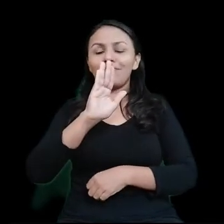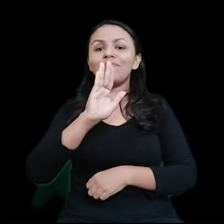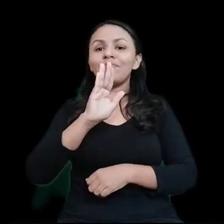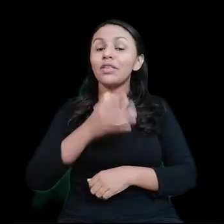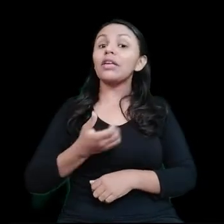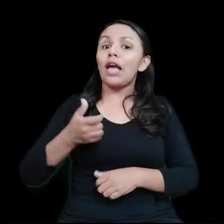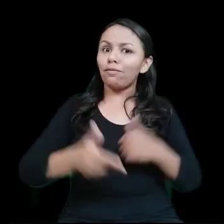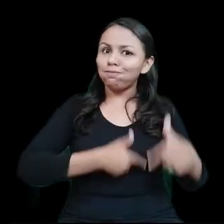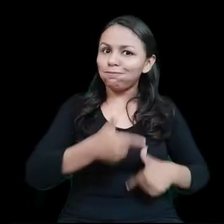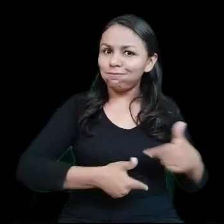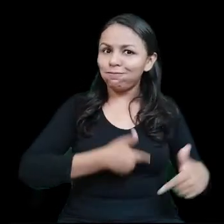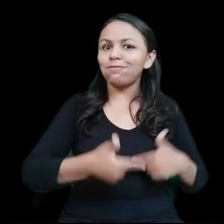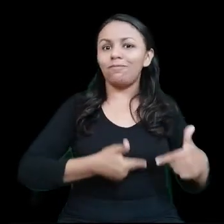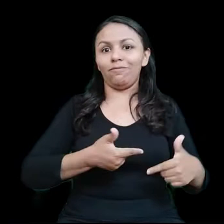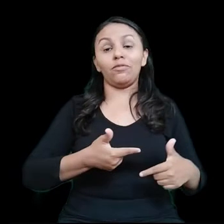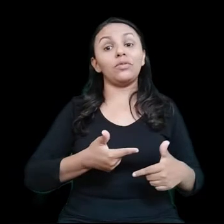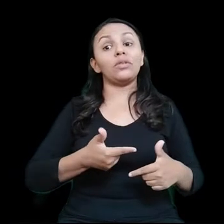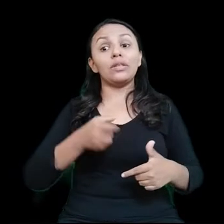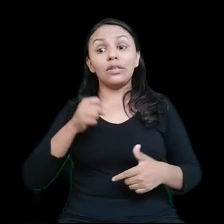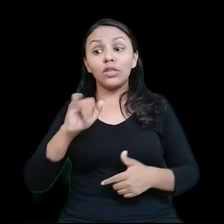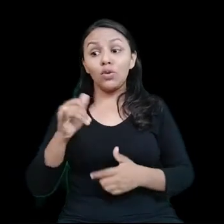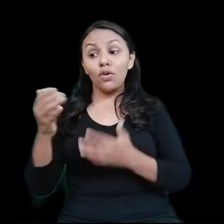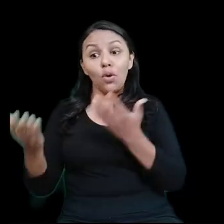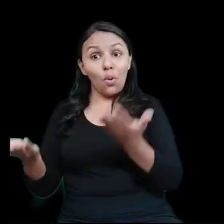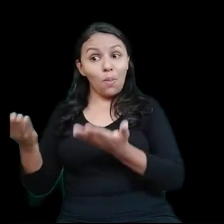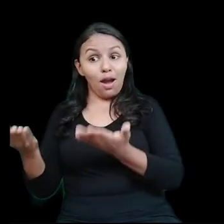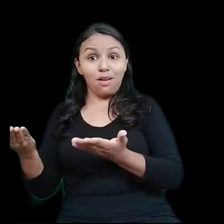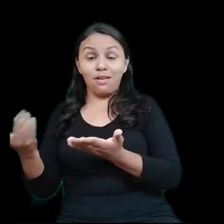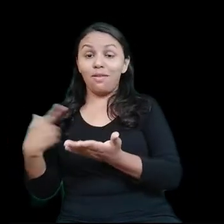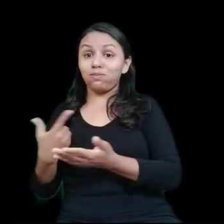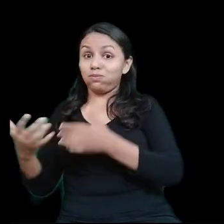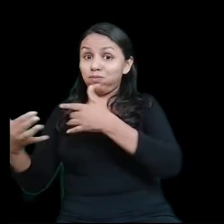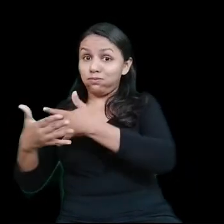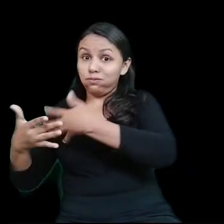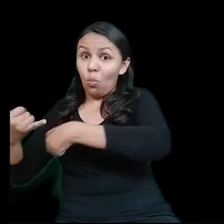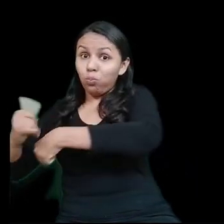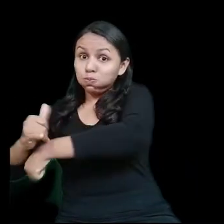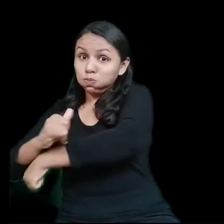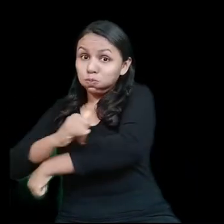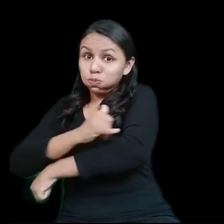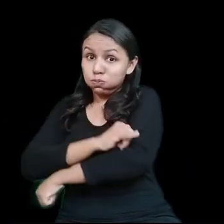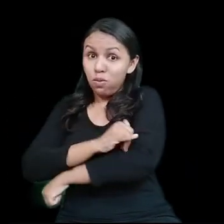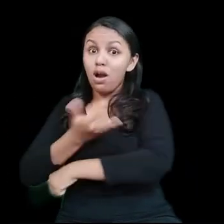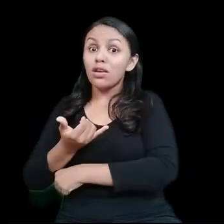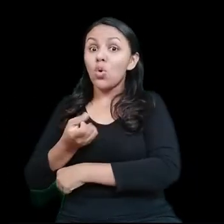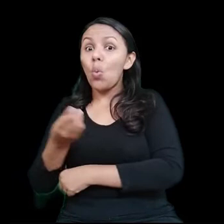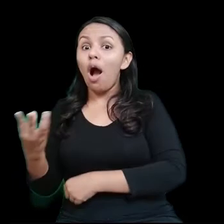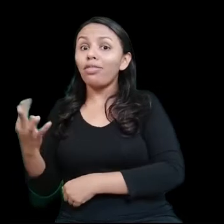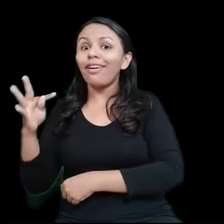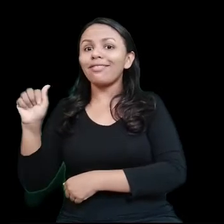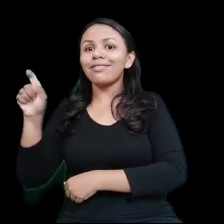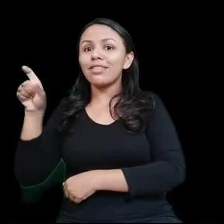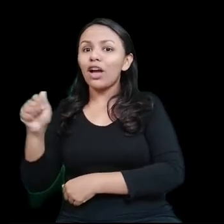está funcionando, em comparação ao tecido adiposo, que tem uma taxa metabólica